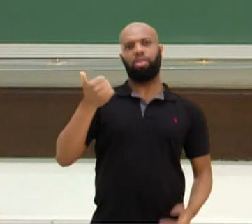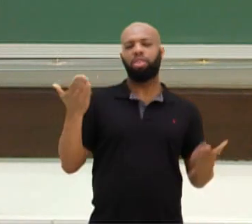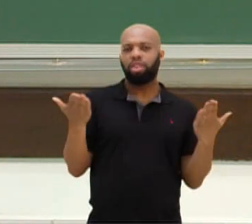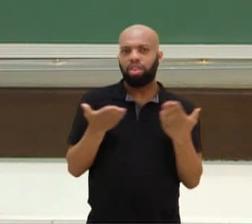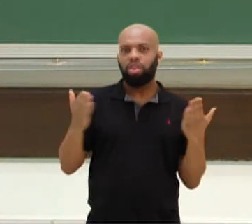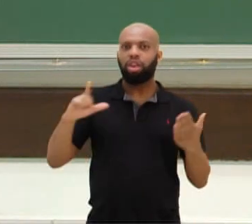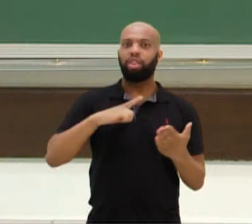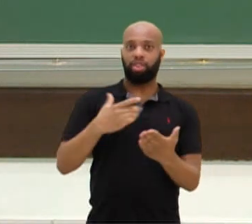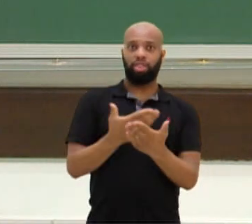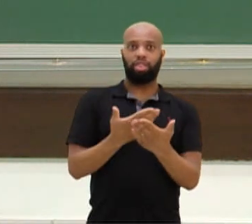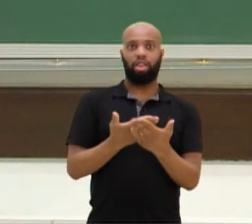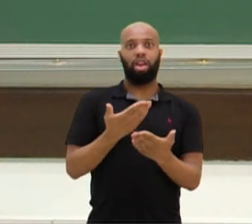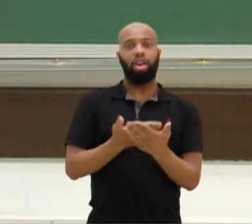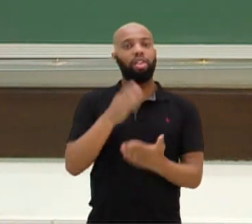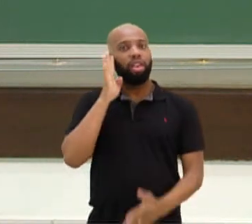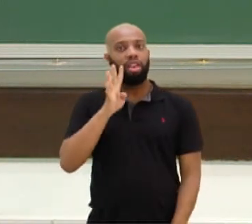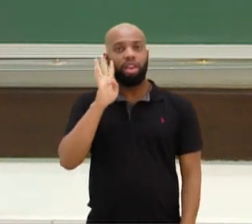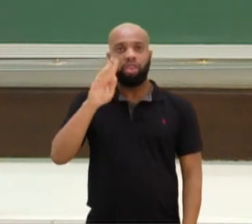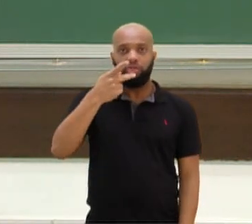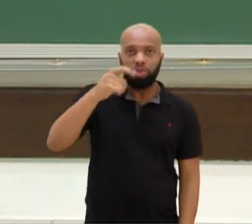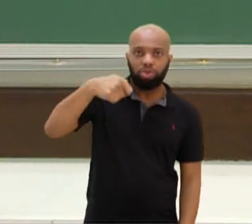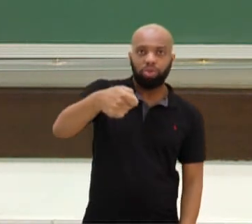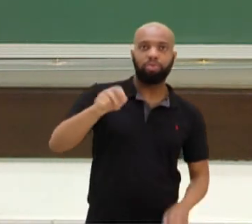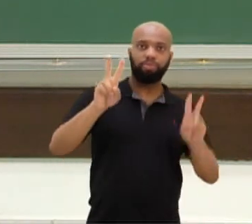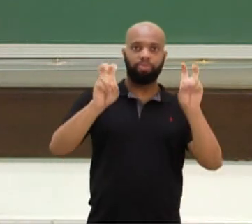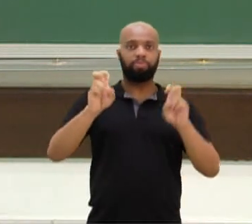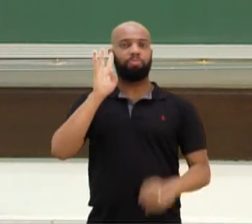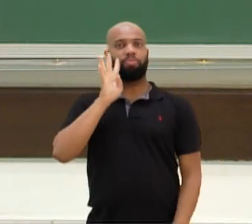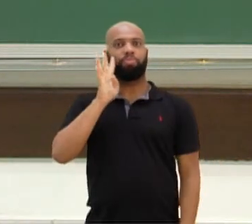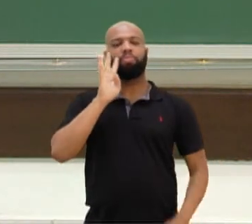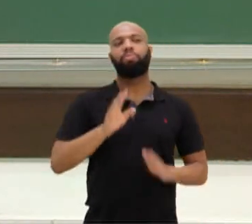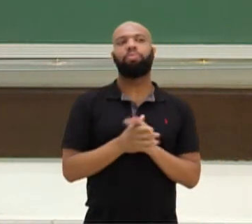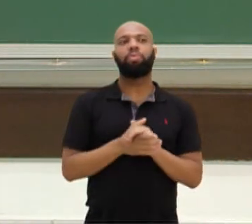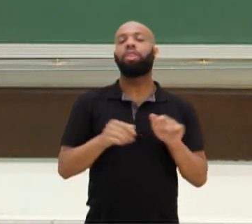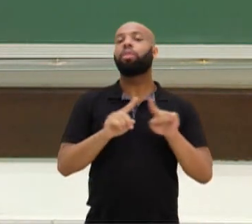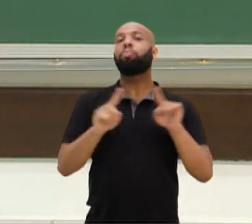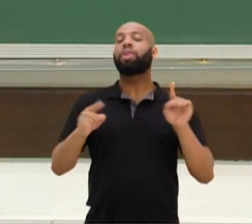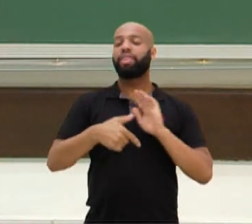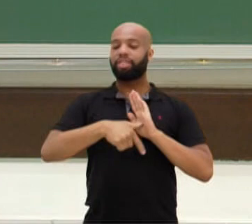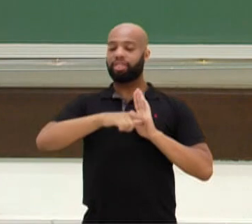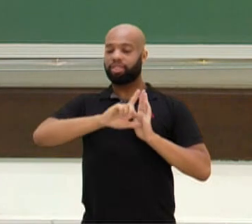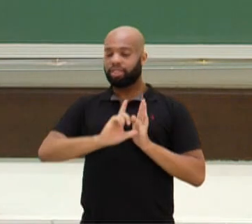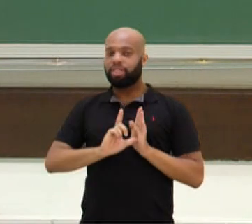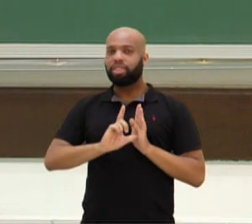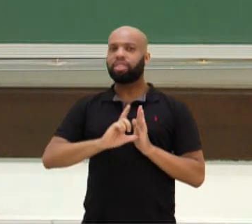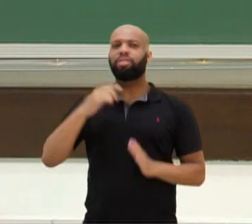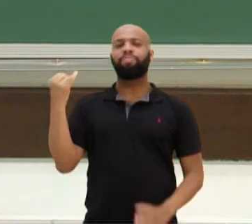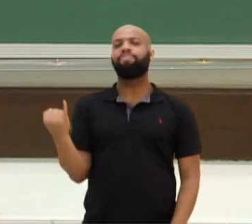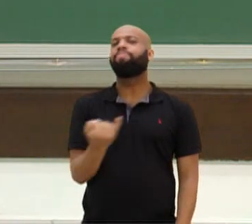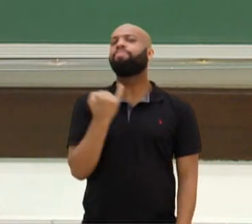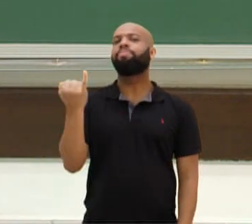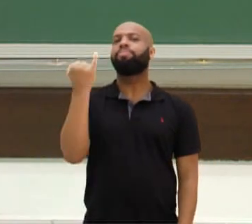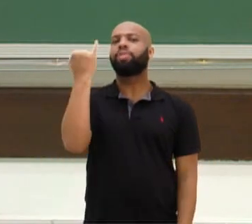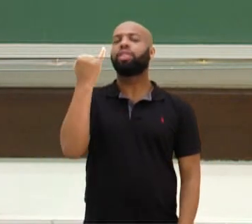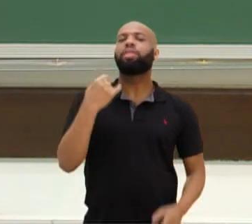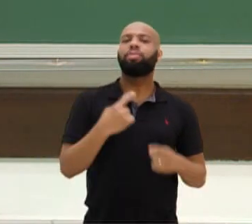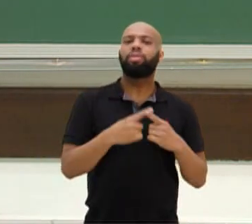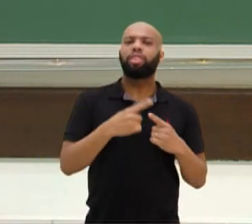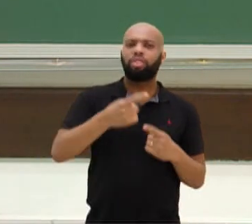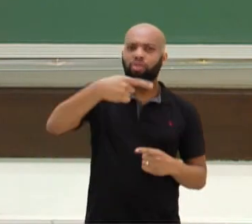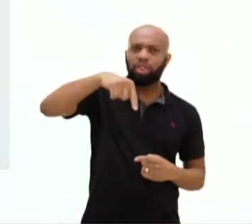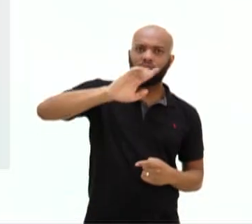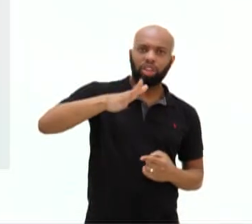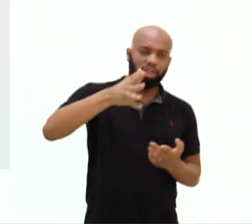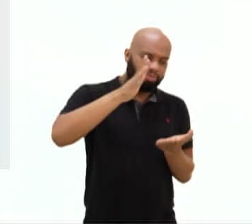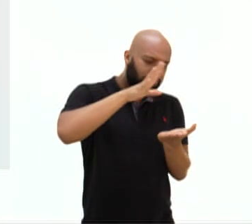aula bem bacana hoje, falando de um assunto bem interessante. Mas antes, gente, uma coisa bem importante. Vocês já fizeram a inscrição